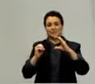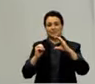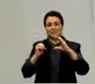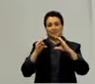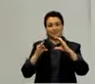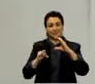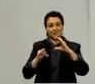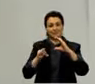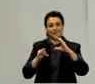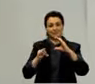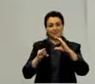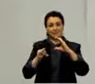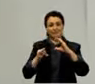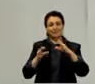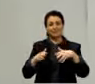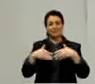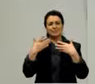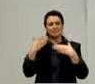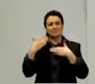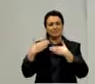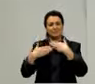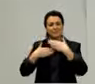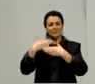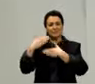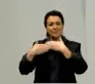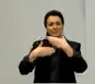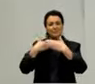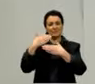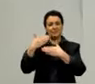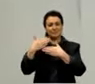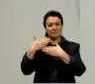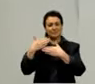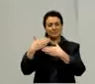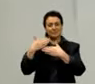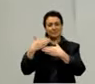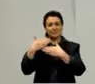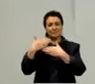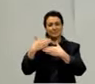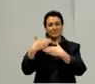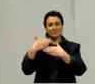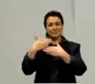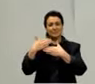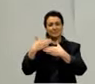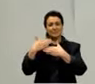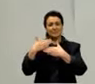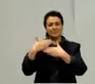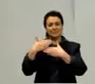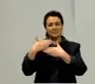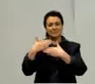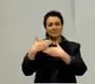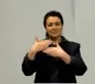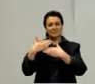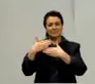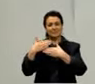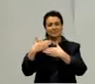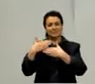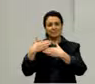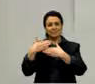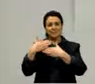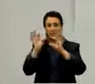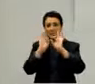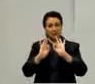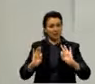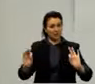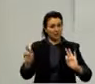Certo? Então, esse processo aqui, de forma bem